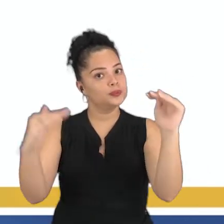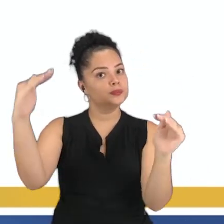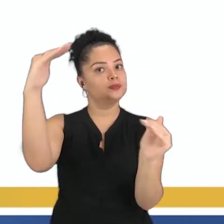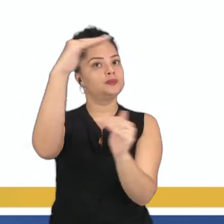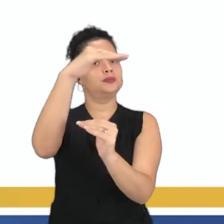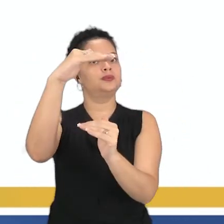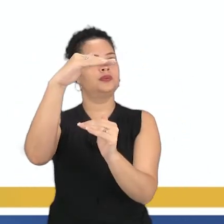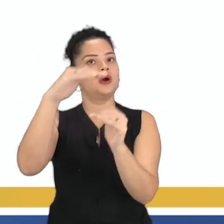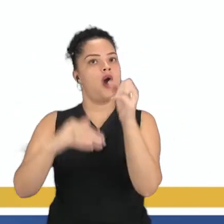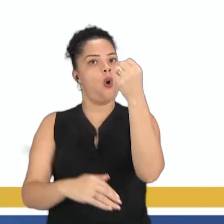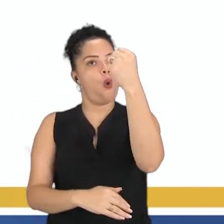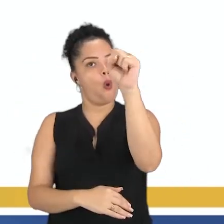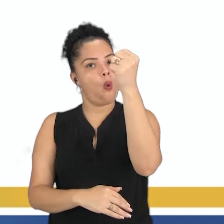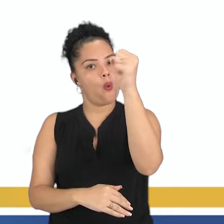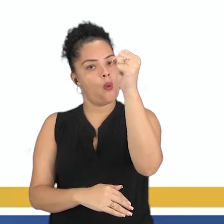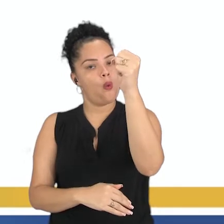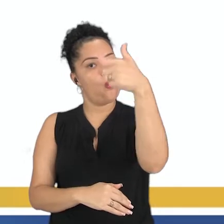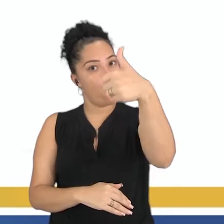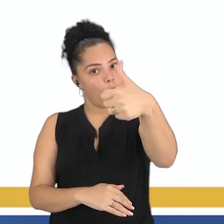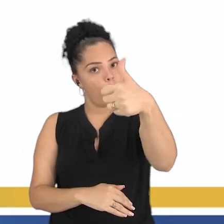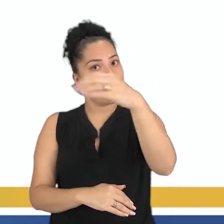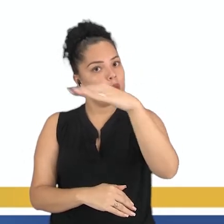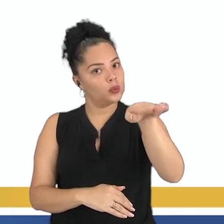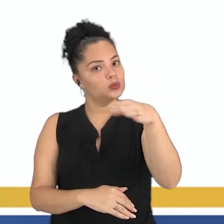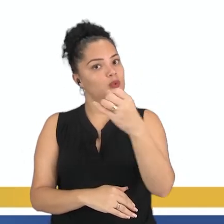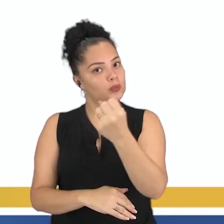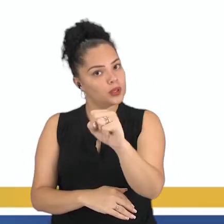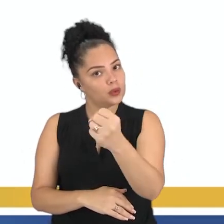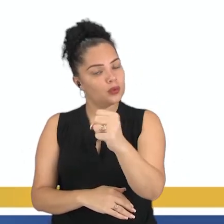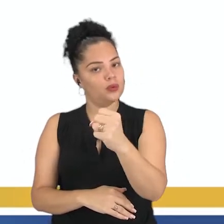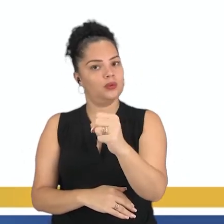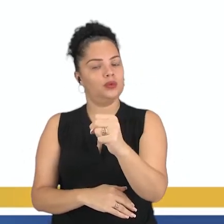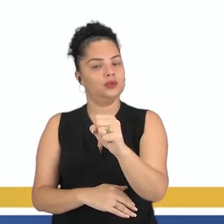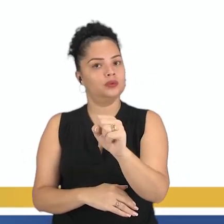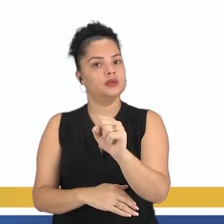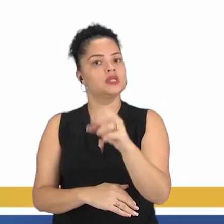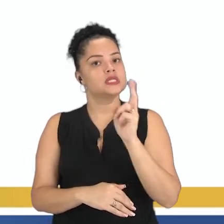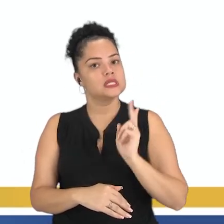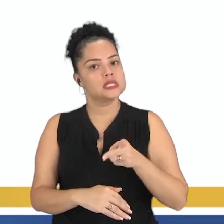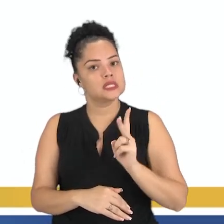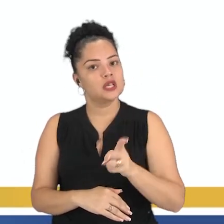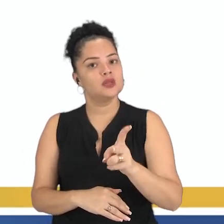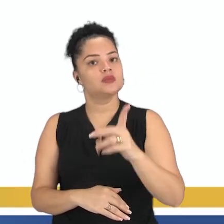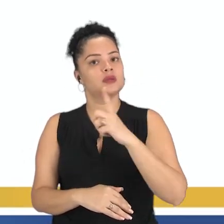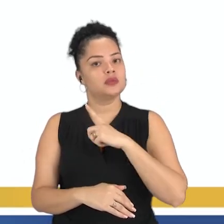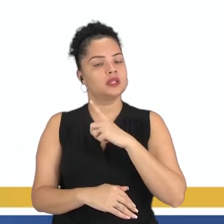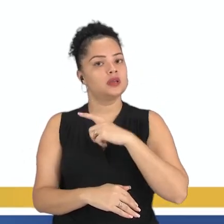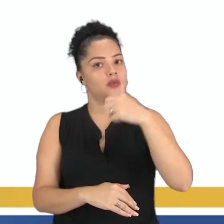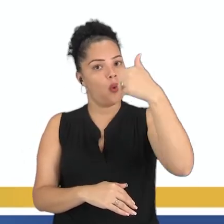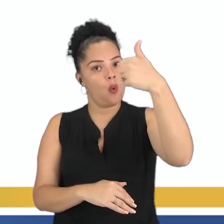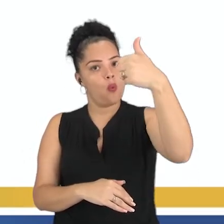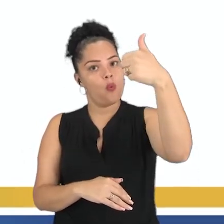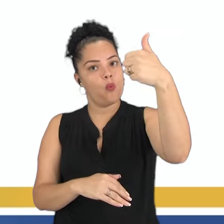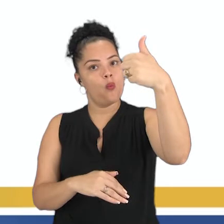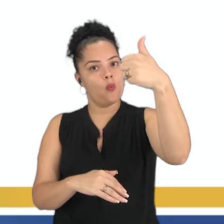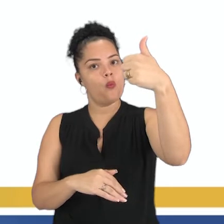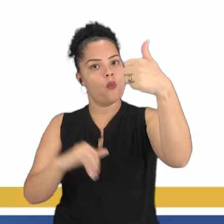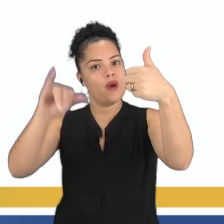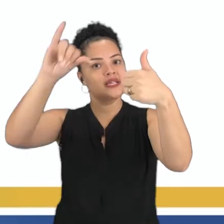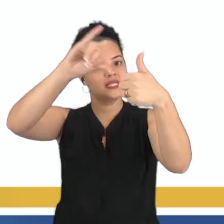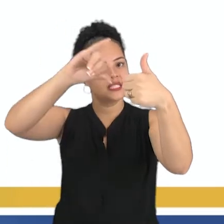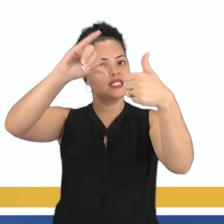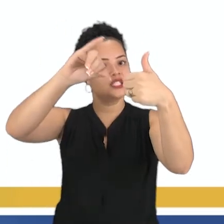da segunda. Gente, o inverso multiplicativo de um número inteiro sempre é 1 sobre ele, tá bom? Então,